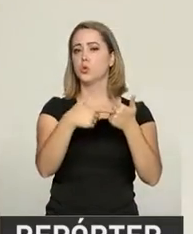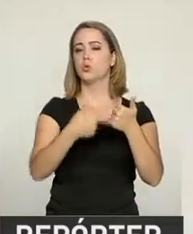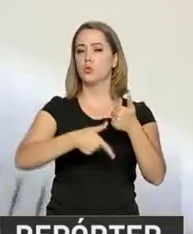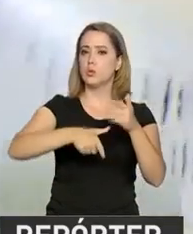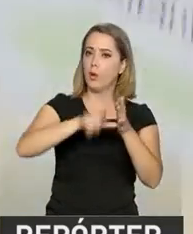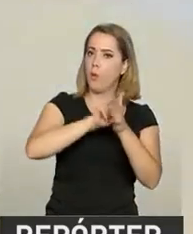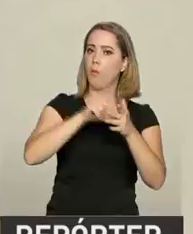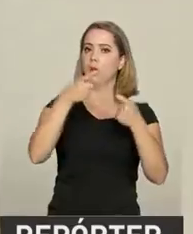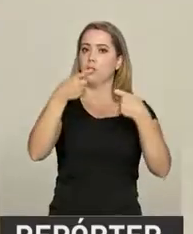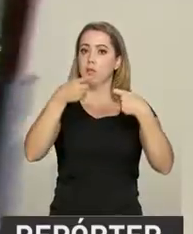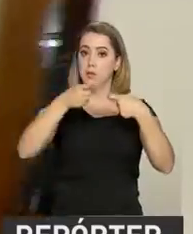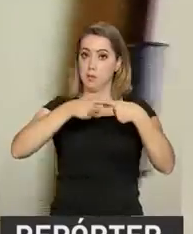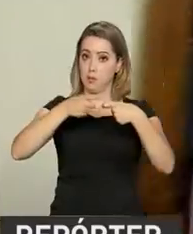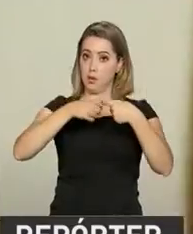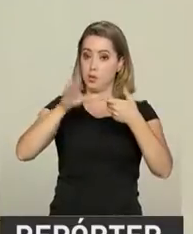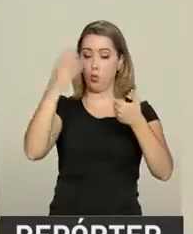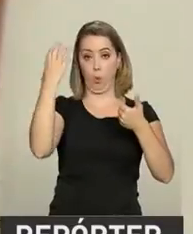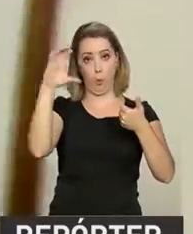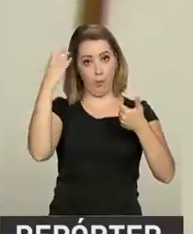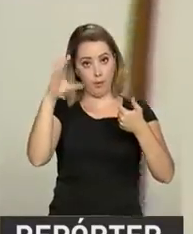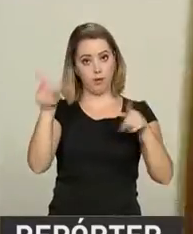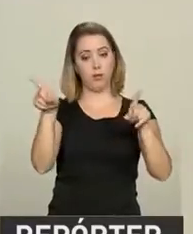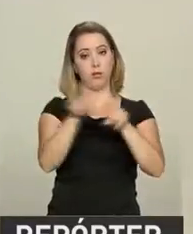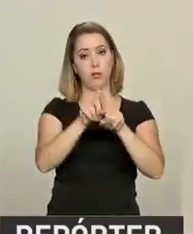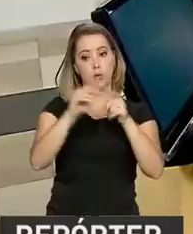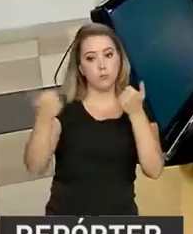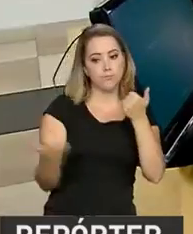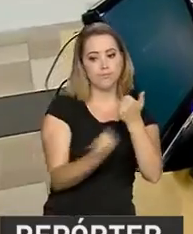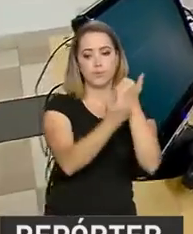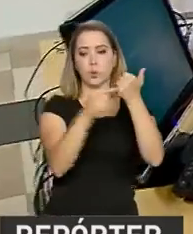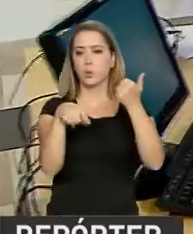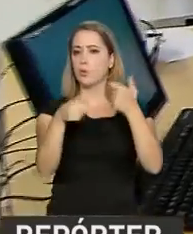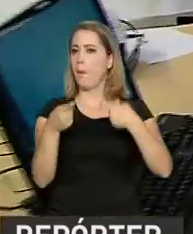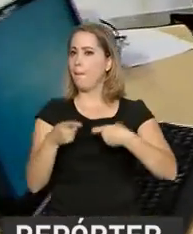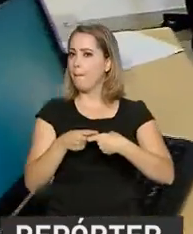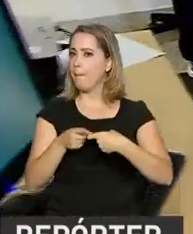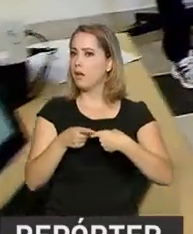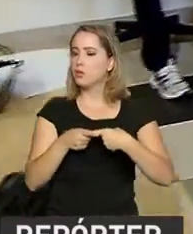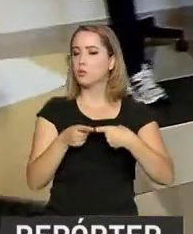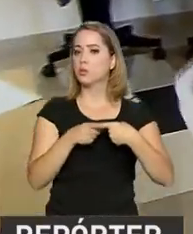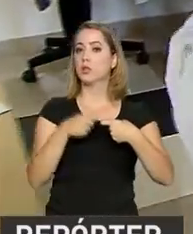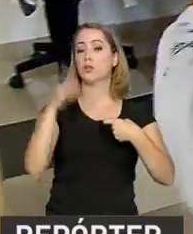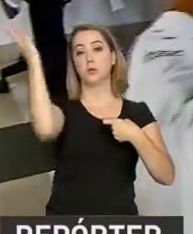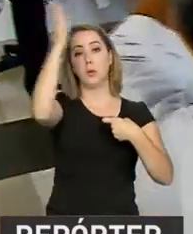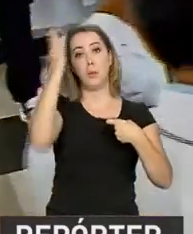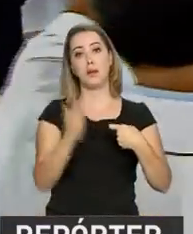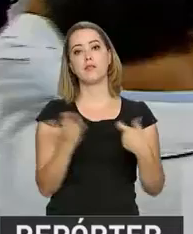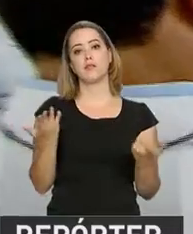é uma das prioridades do Ministério da Saúde. A meta do governo é chegar a 4 mil